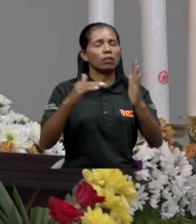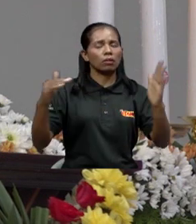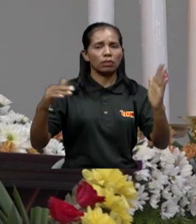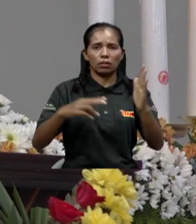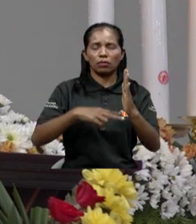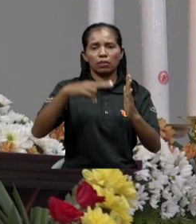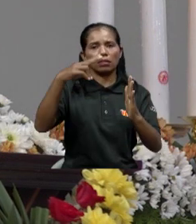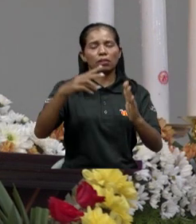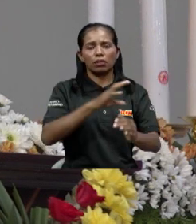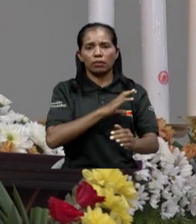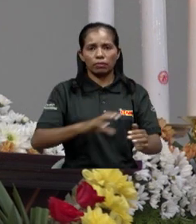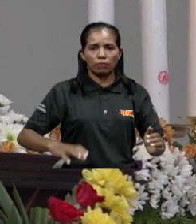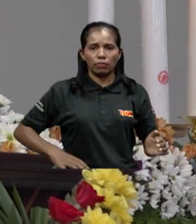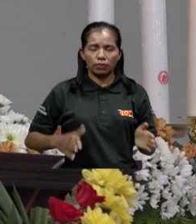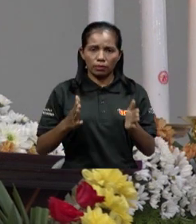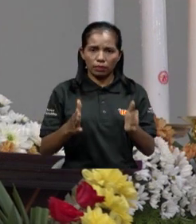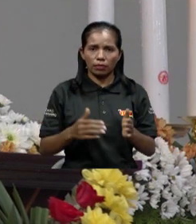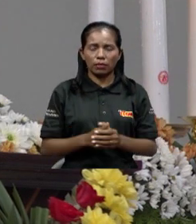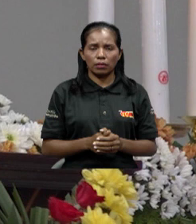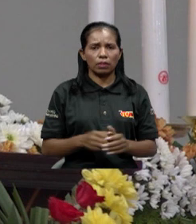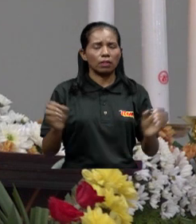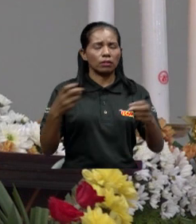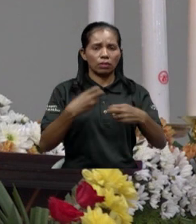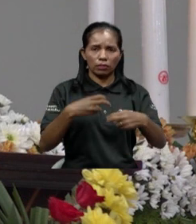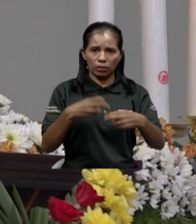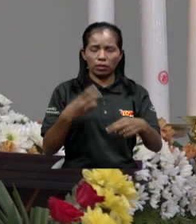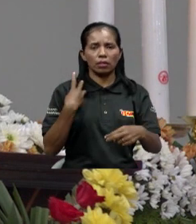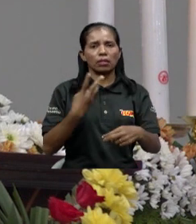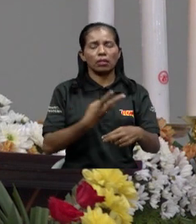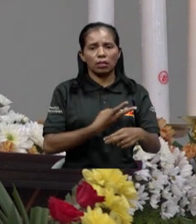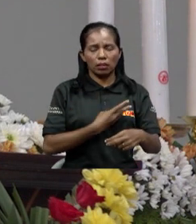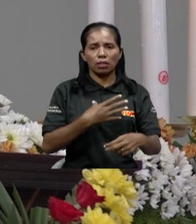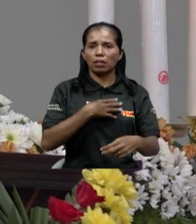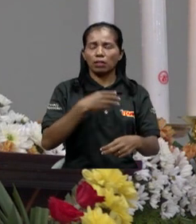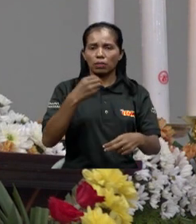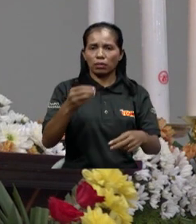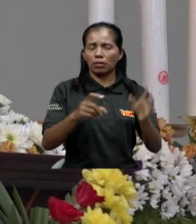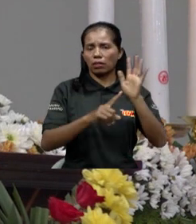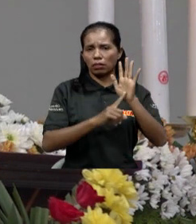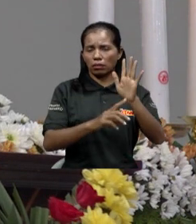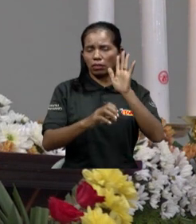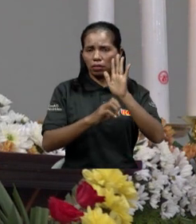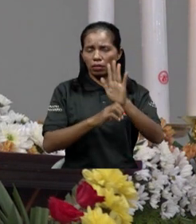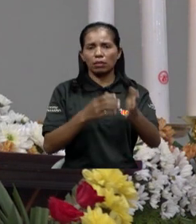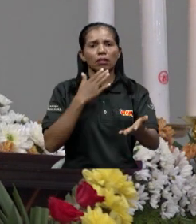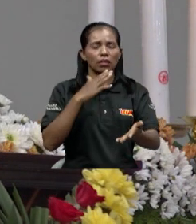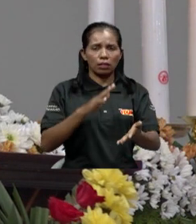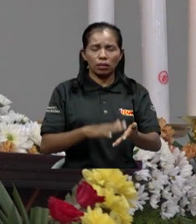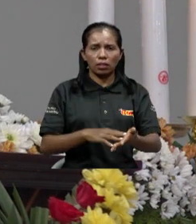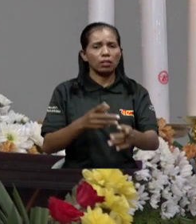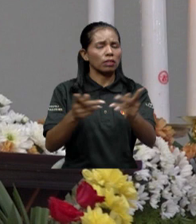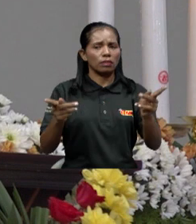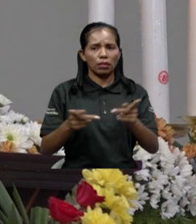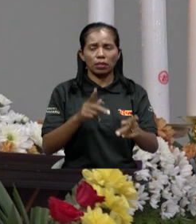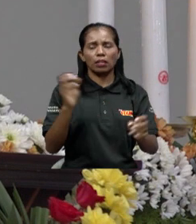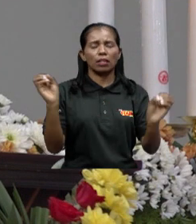sarani la osusar atu ita consta por exemplo ia fati neve la iha ema ida